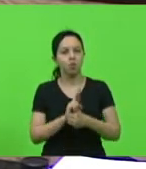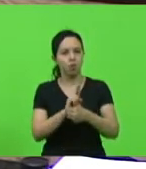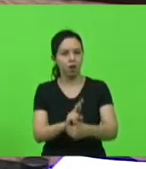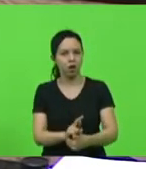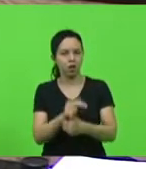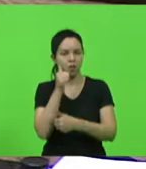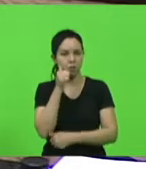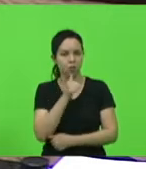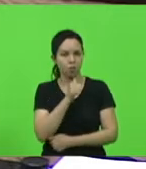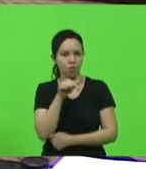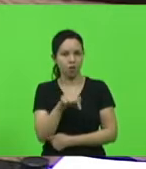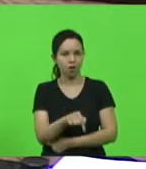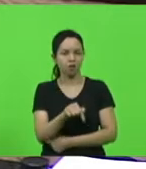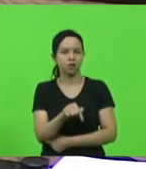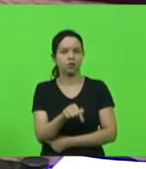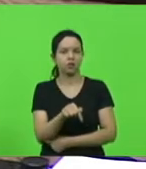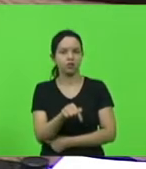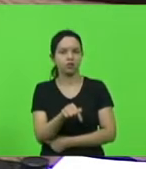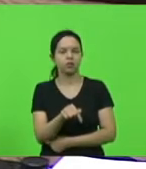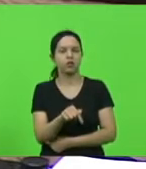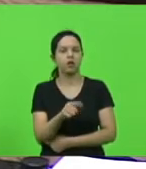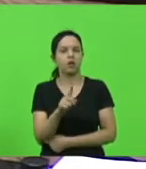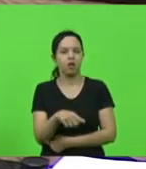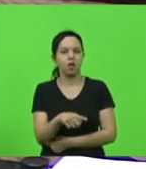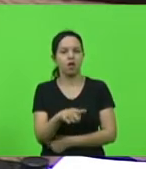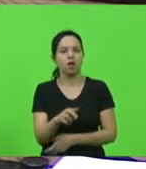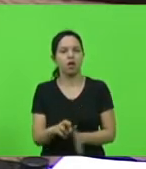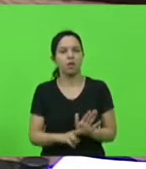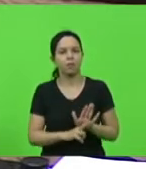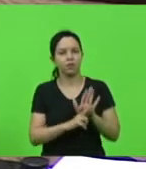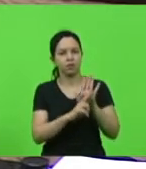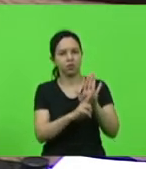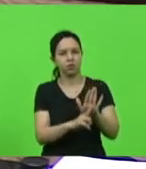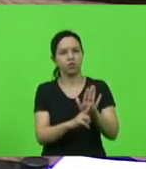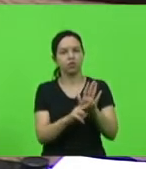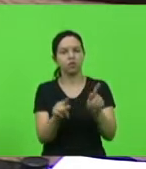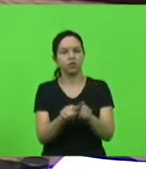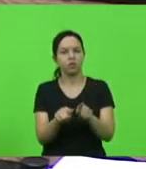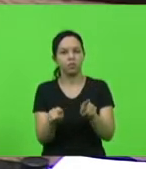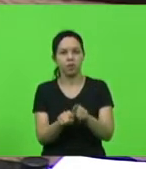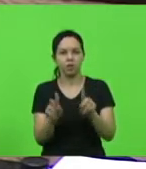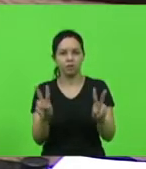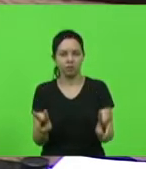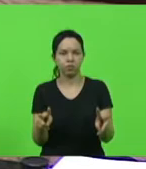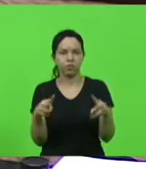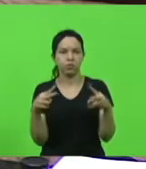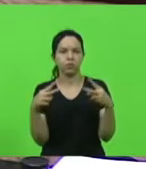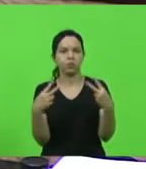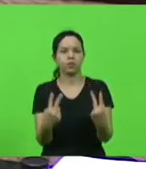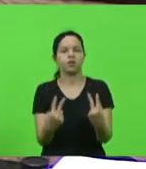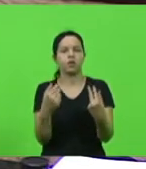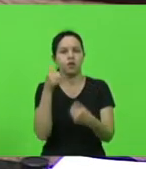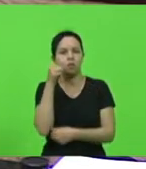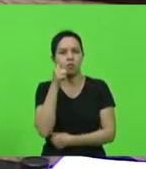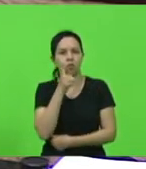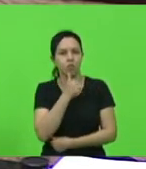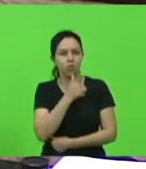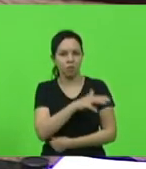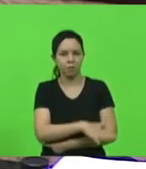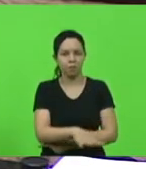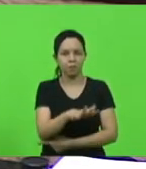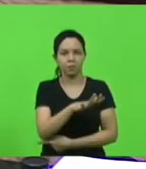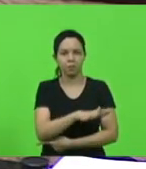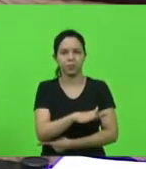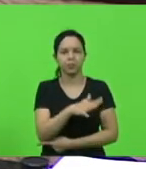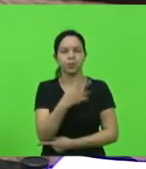na garantia de uma maior representatividade e mais visibilidade e destaque às mulheres na política. Mas eu também